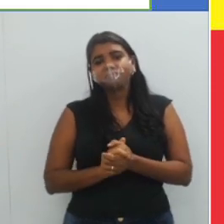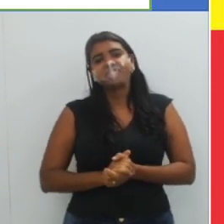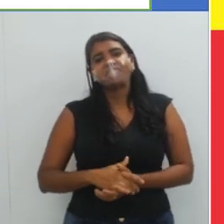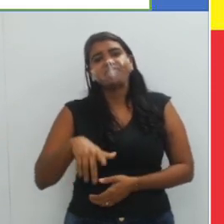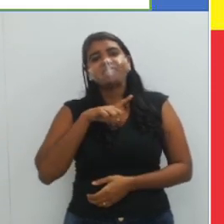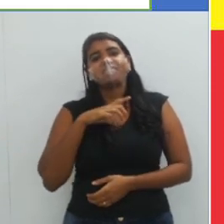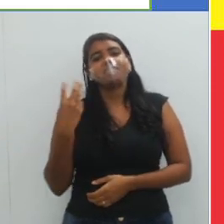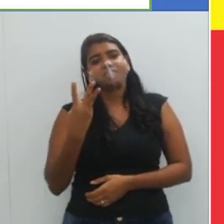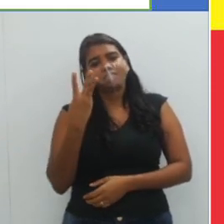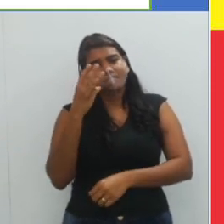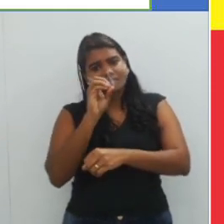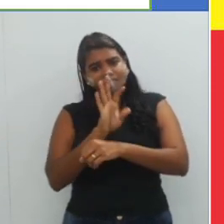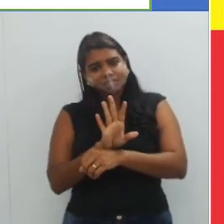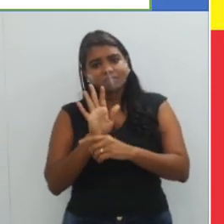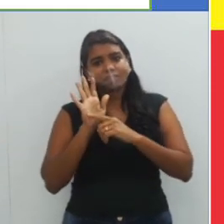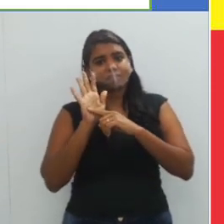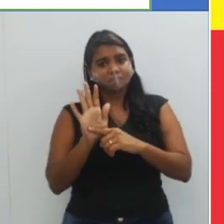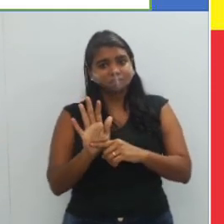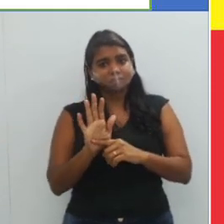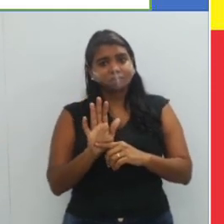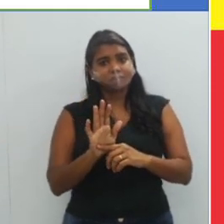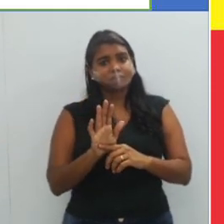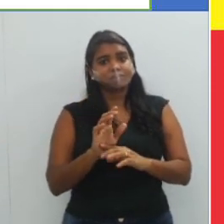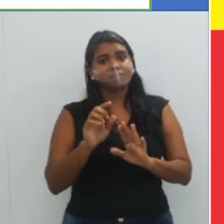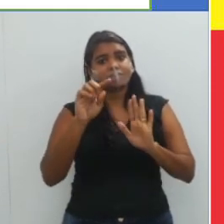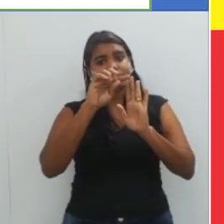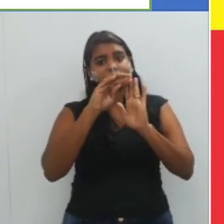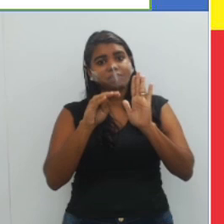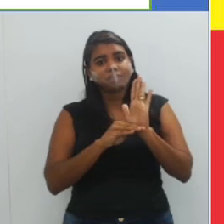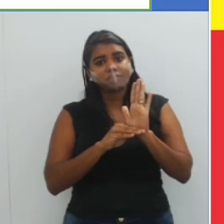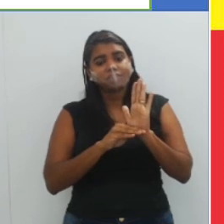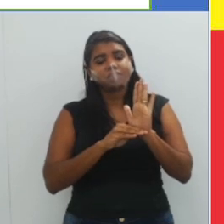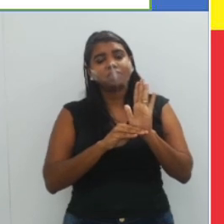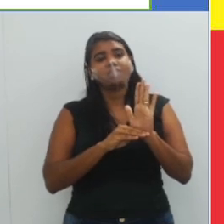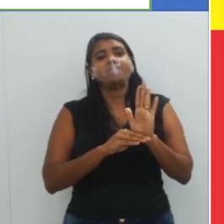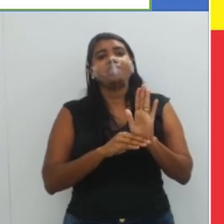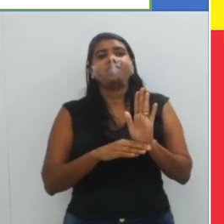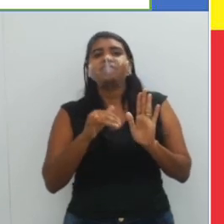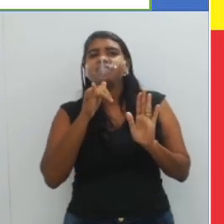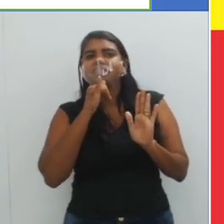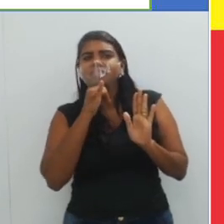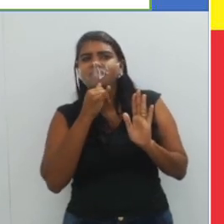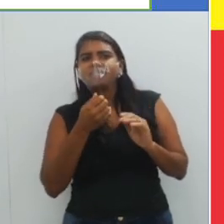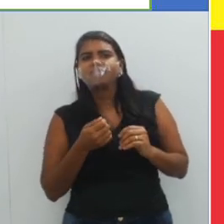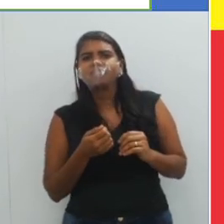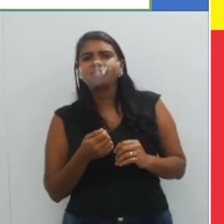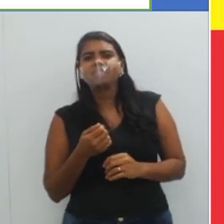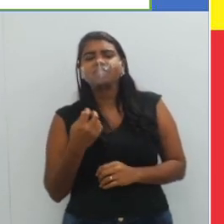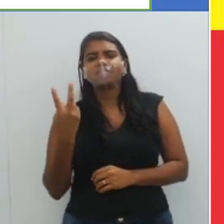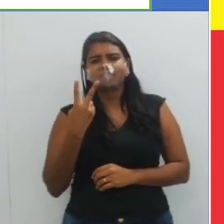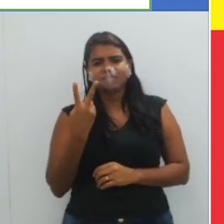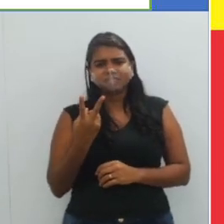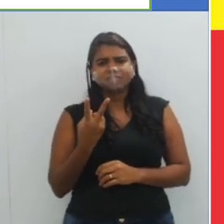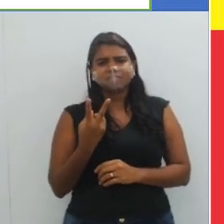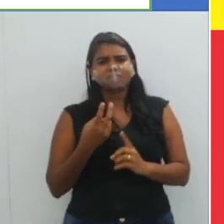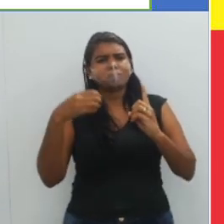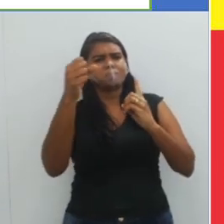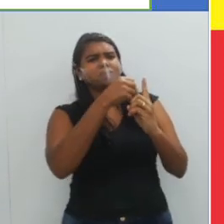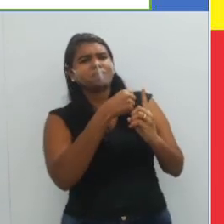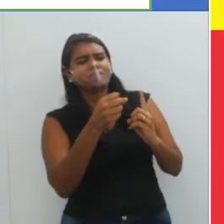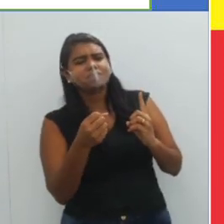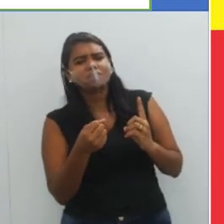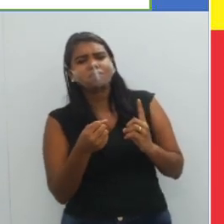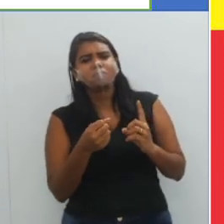Então nós temos três fotos, certo, que registram bem esses casos. No caso, nós temos duas agressões a